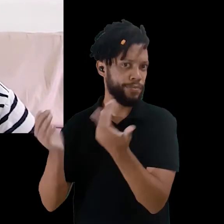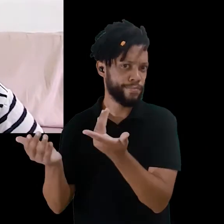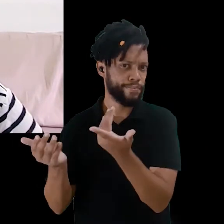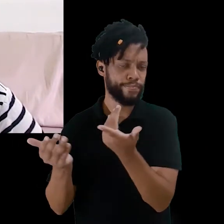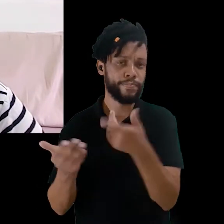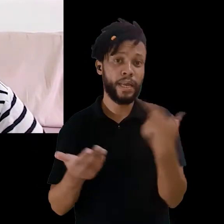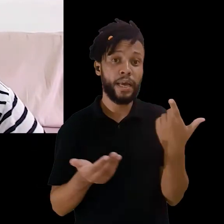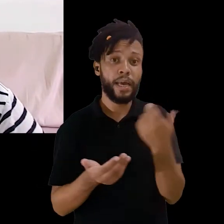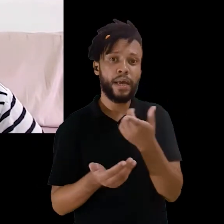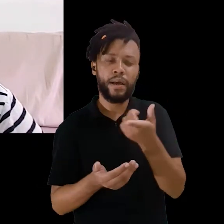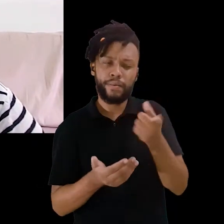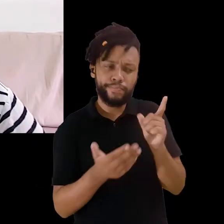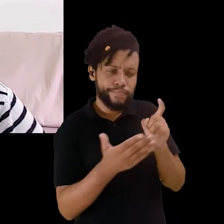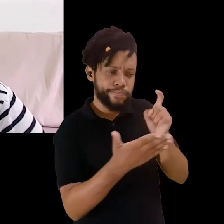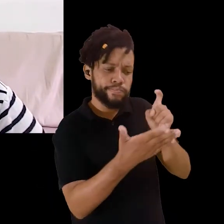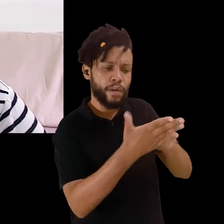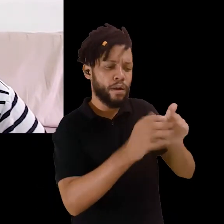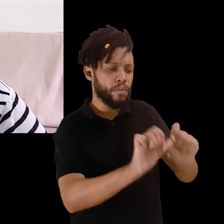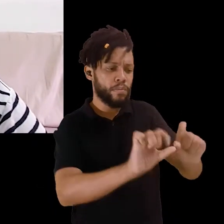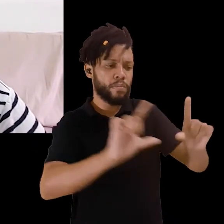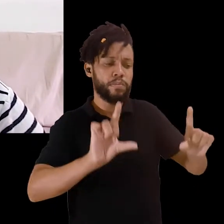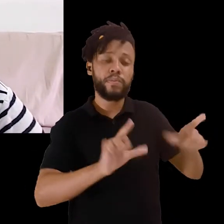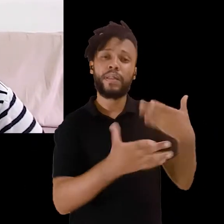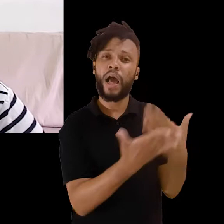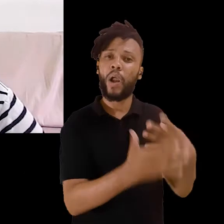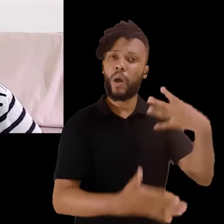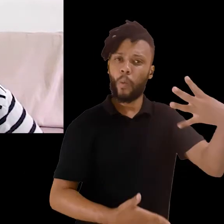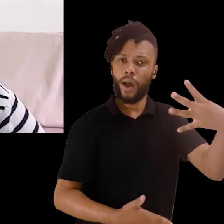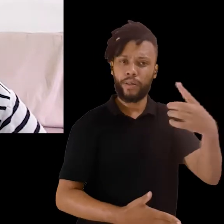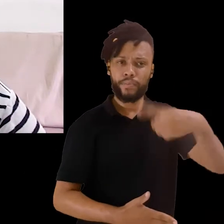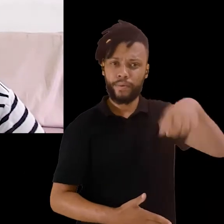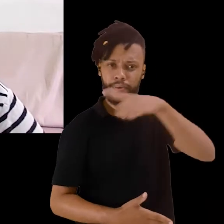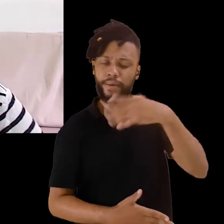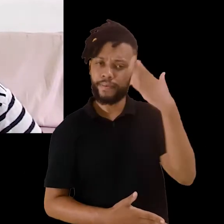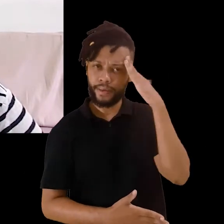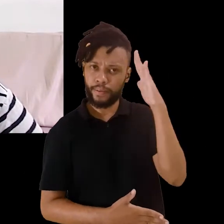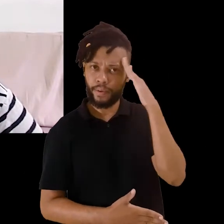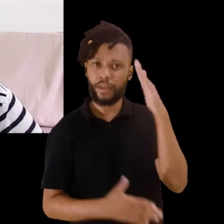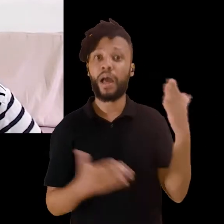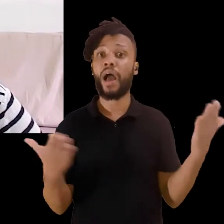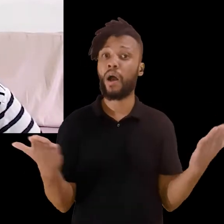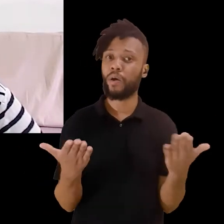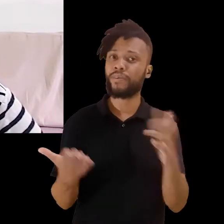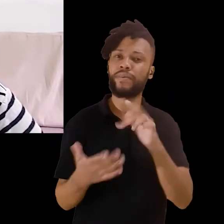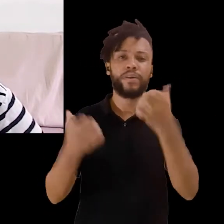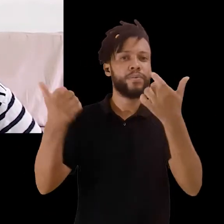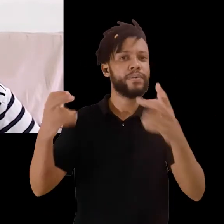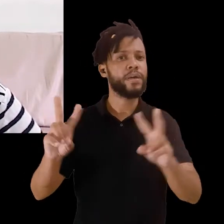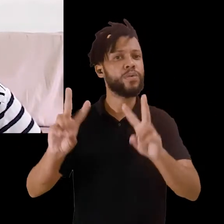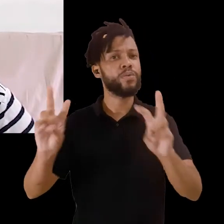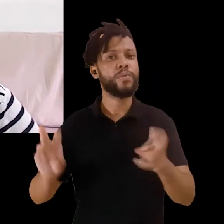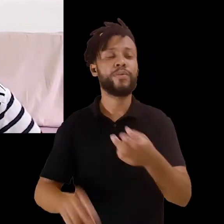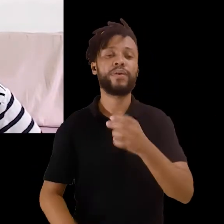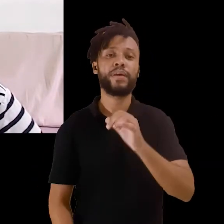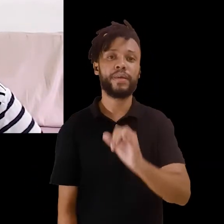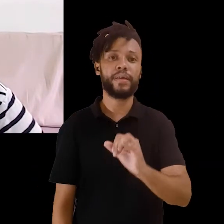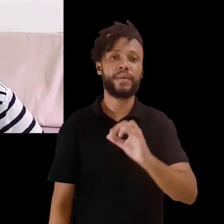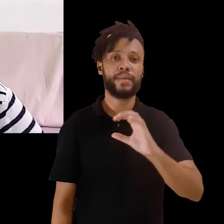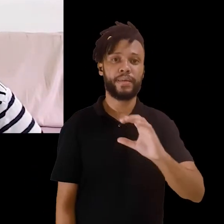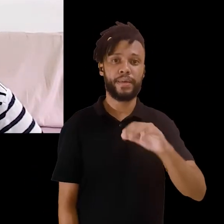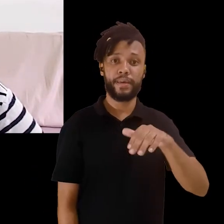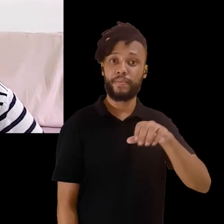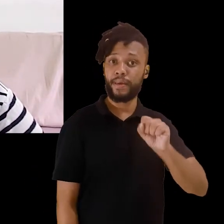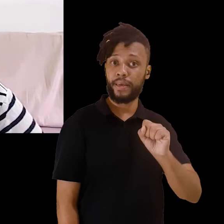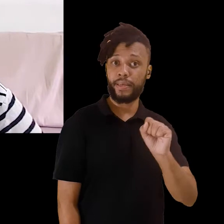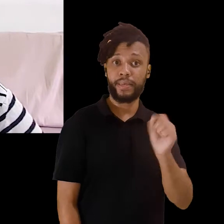inteirado. Agora a gente vai falar da lei do ICMS, que é a Lei Estadual de Incentivo à Cultura,